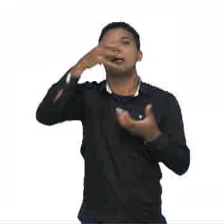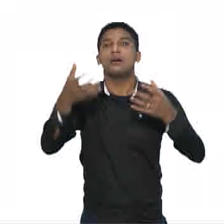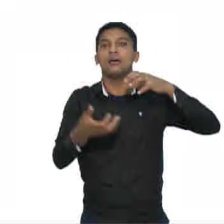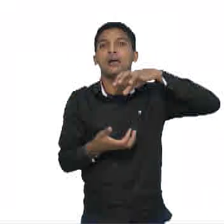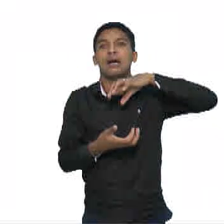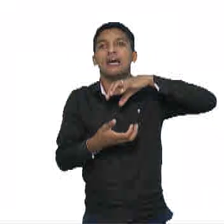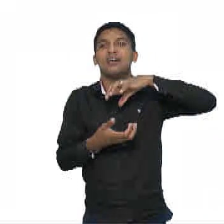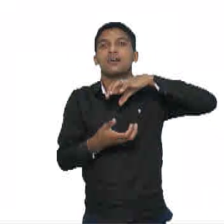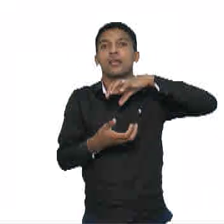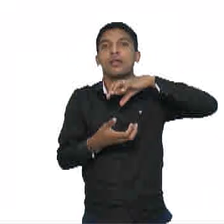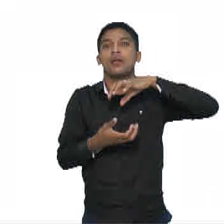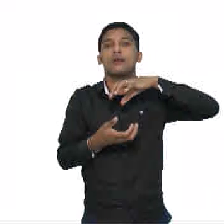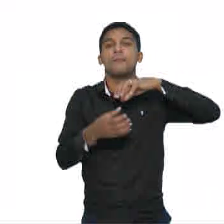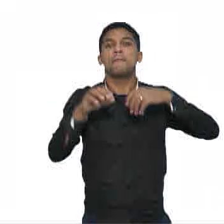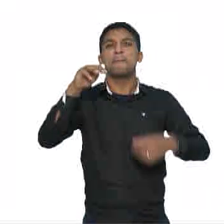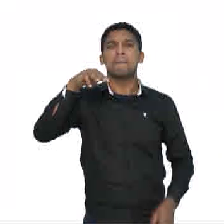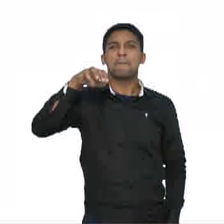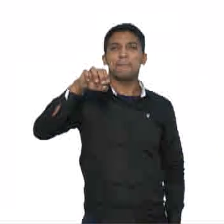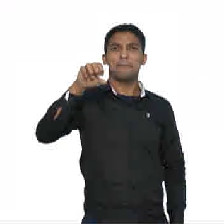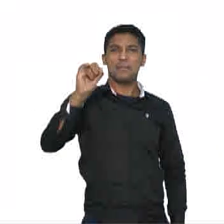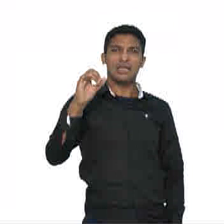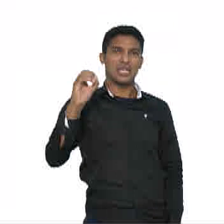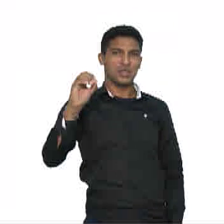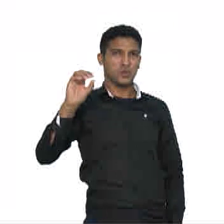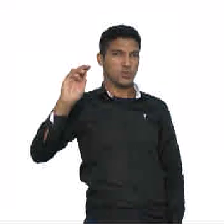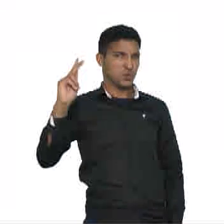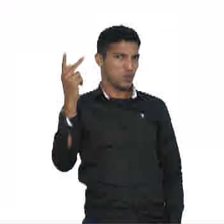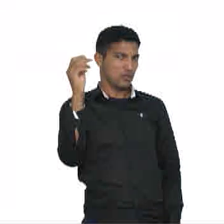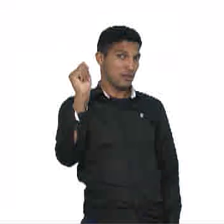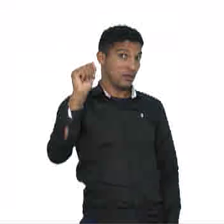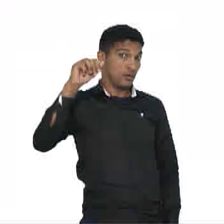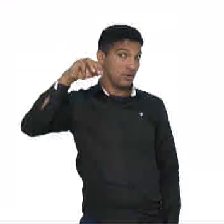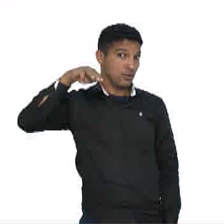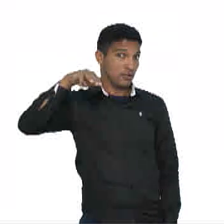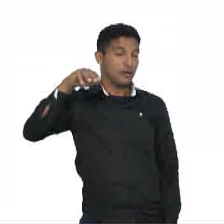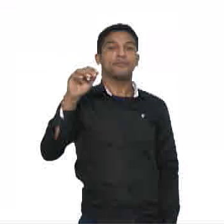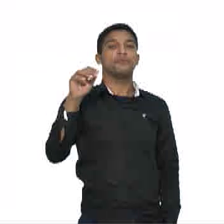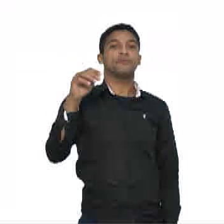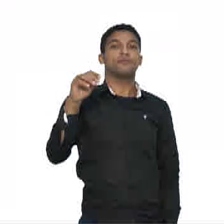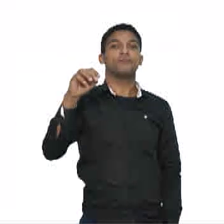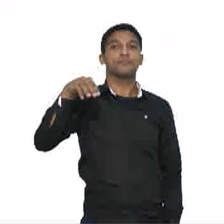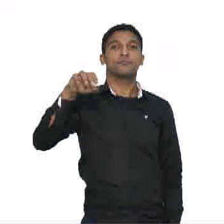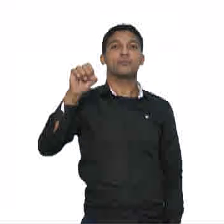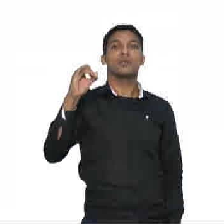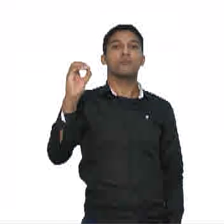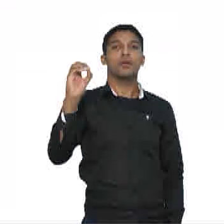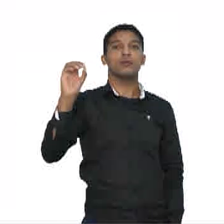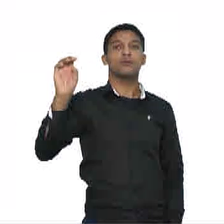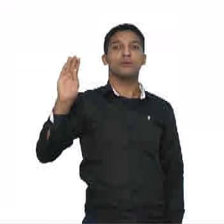despertam a atenção para muitos autores ao longo dos anos, principalmente pela